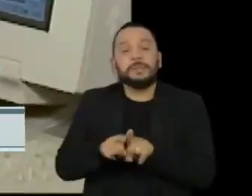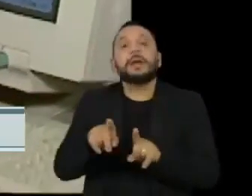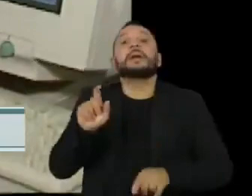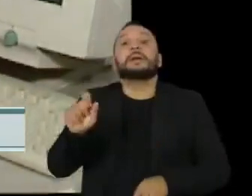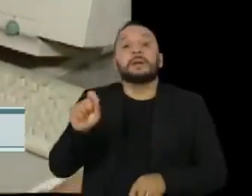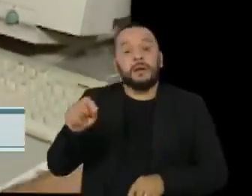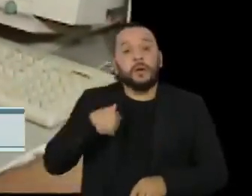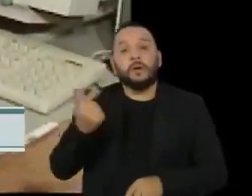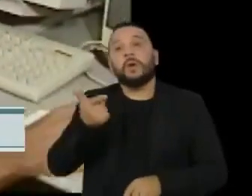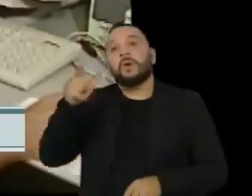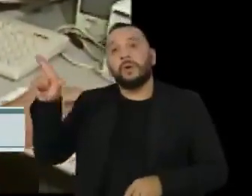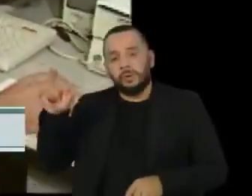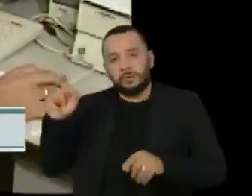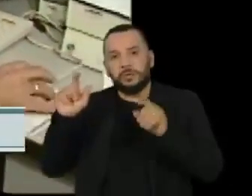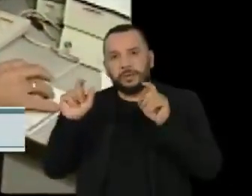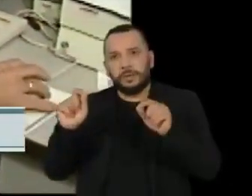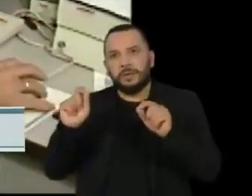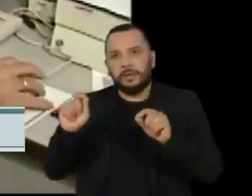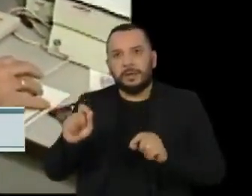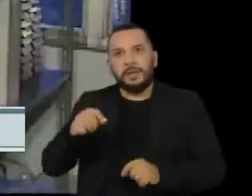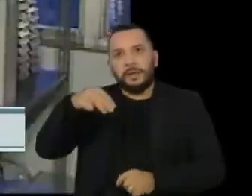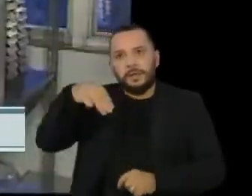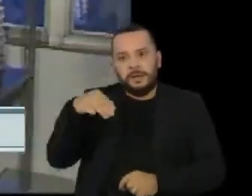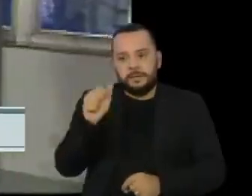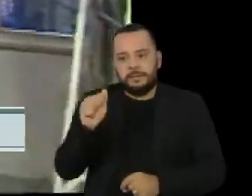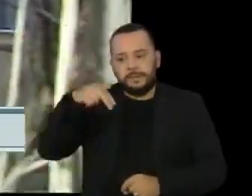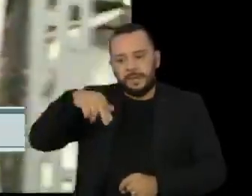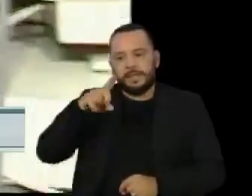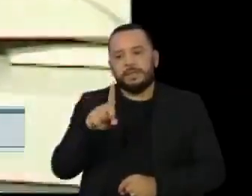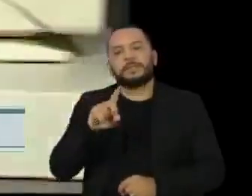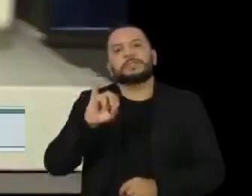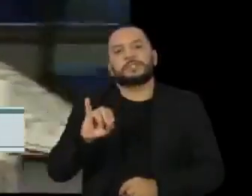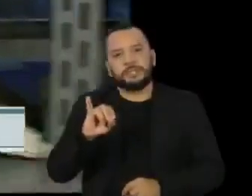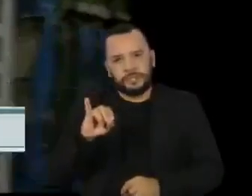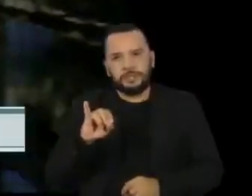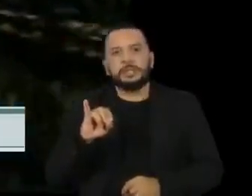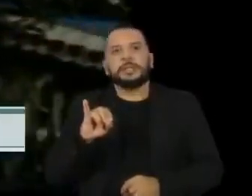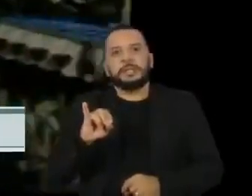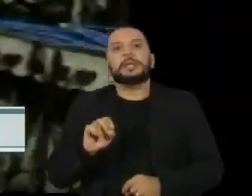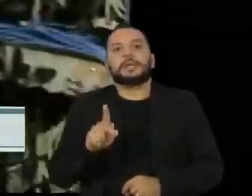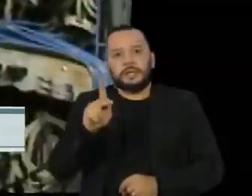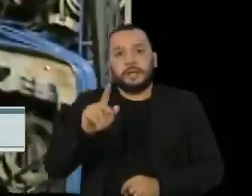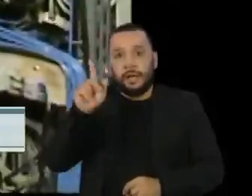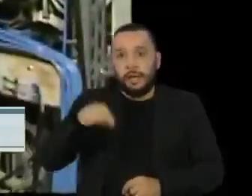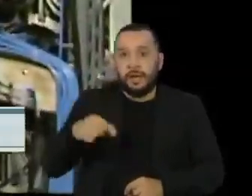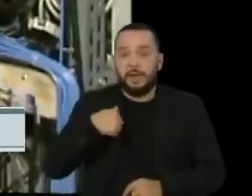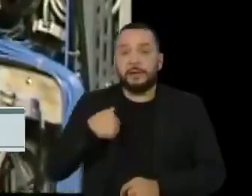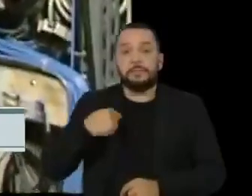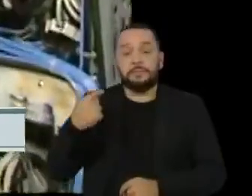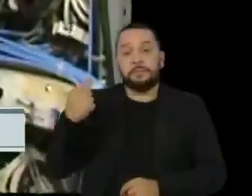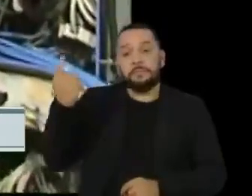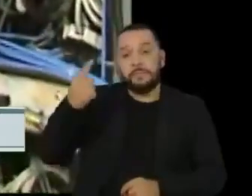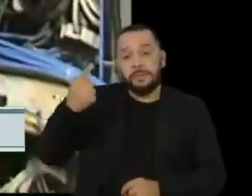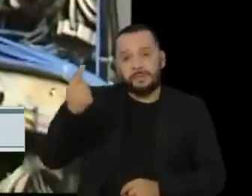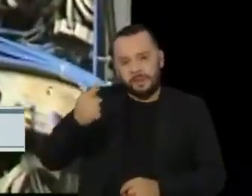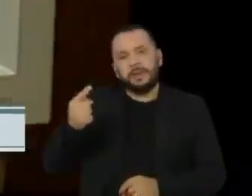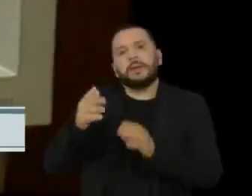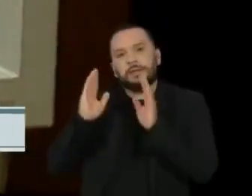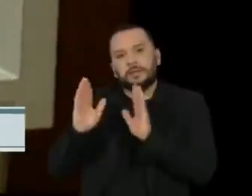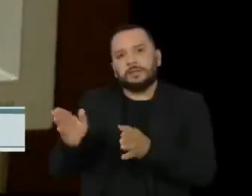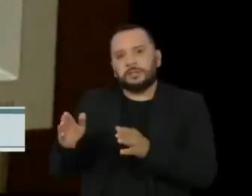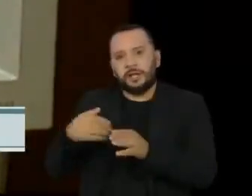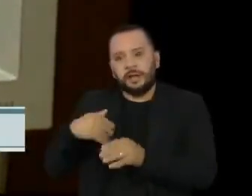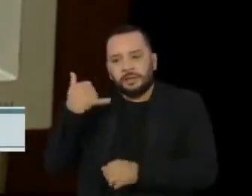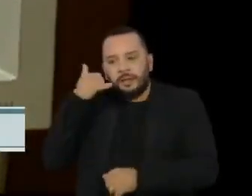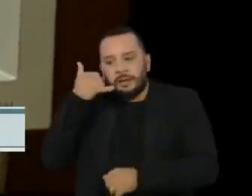brasileiros daquele tempo é o da palavra Mandic. A empresa foi a primeira a oferecer conexão discada, ligando o computador ao telefone da